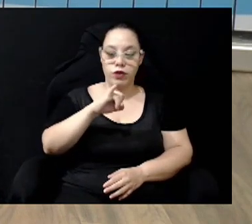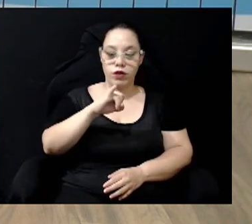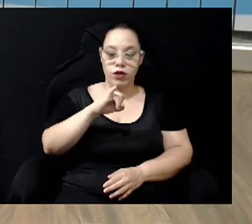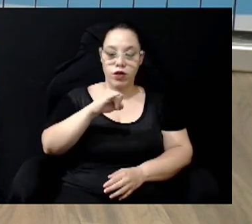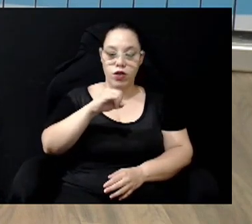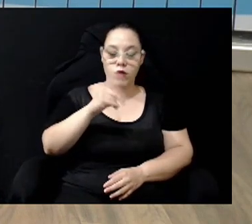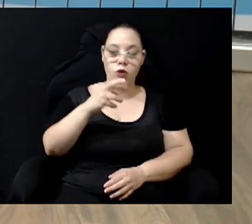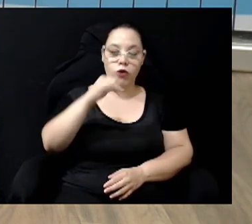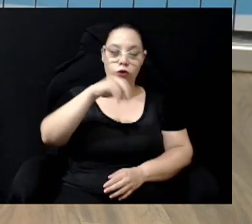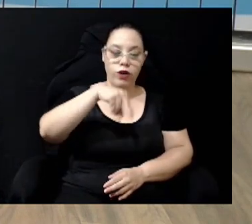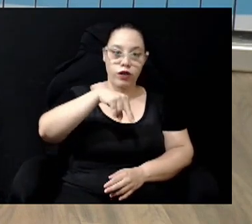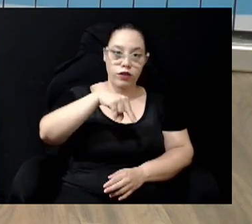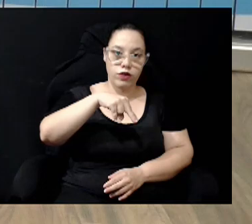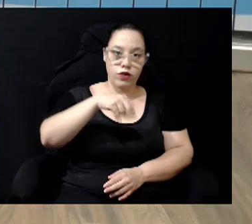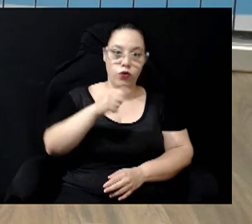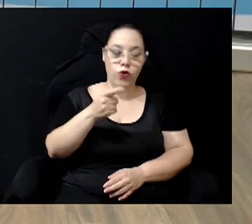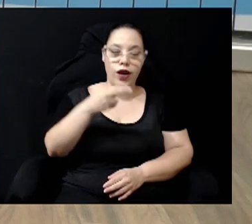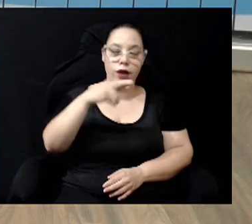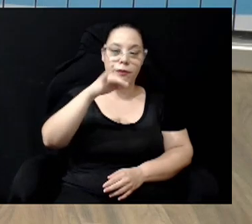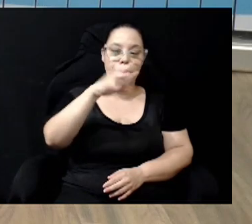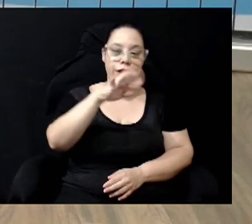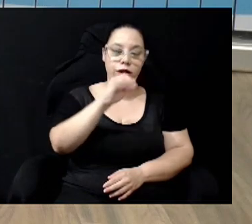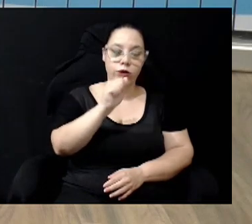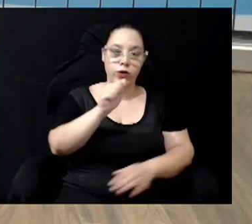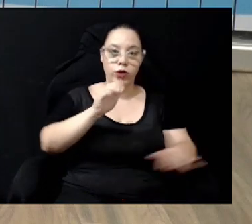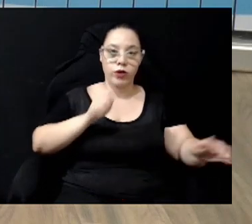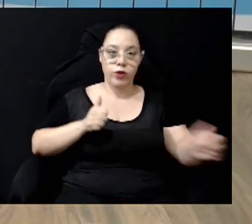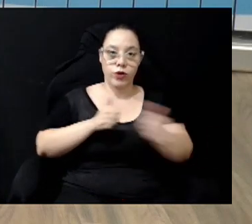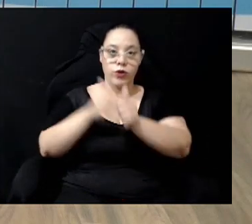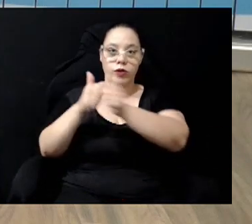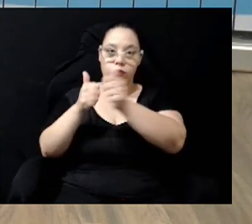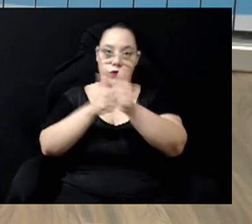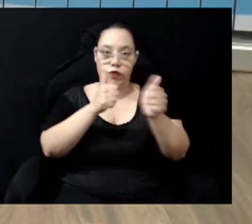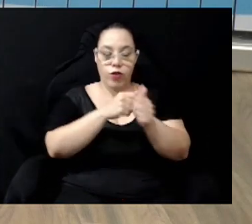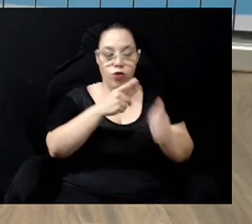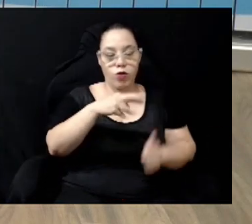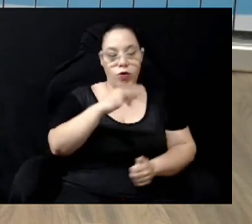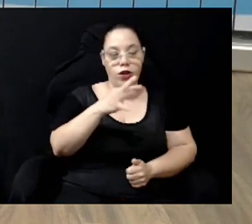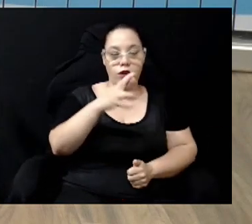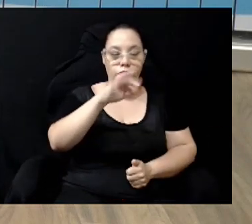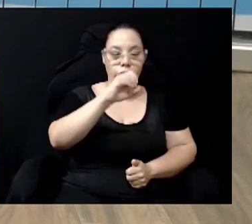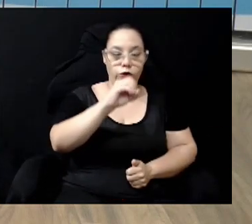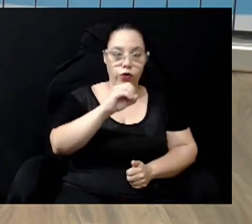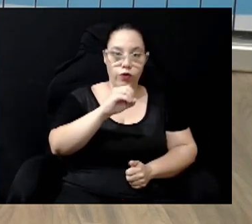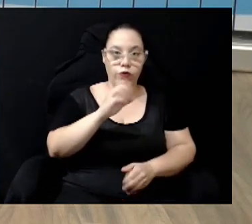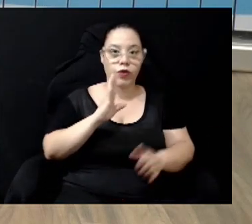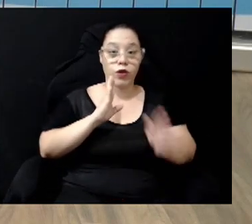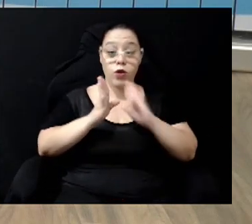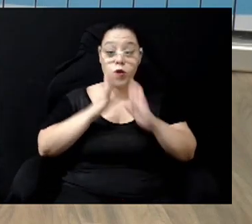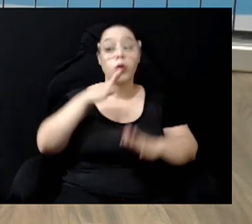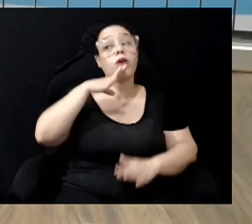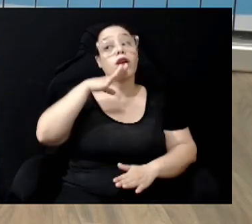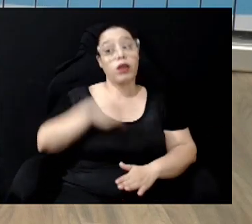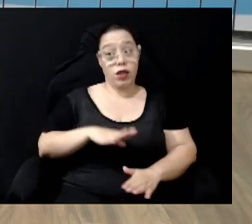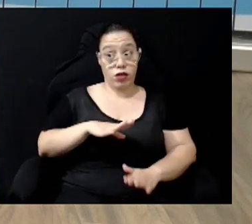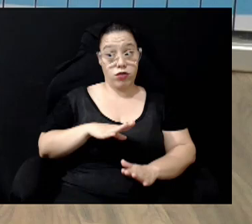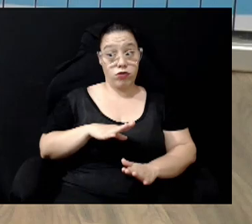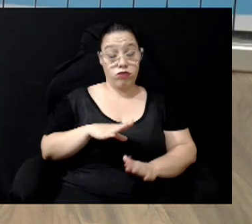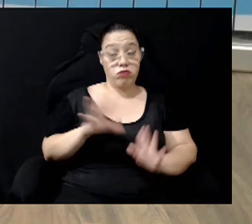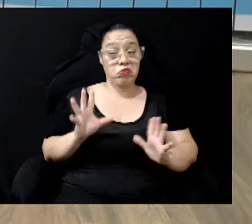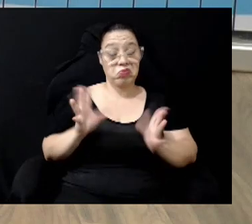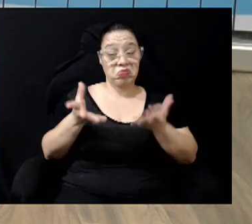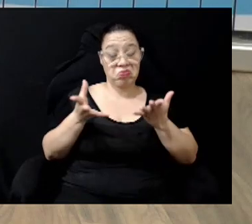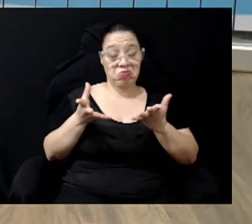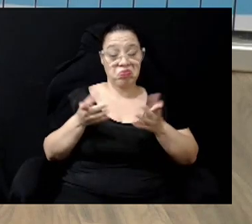Jardim Guanabara, que fica ali nas proximidades do Botafogo, no período da tarde. A ação vai se repetir também no dia